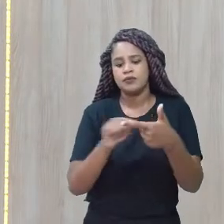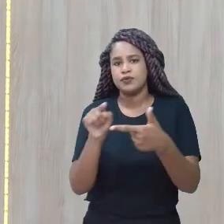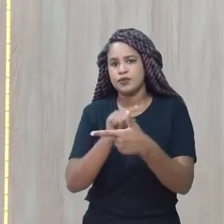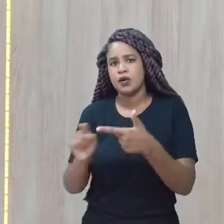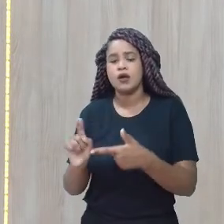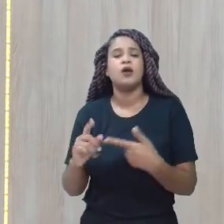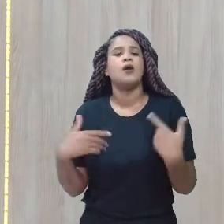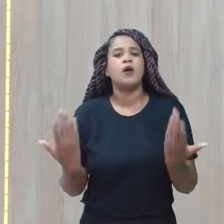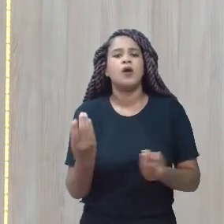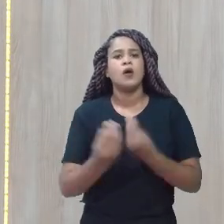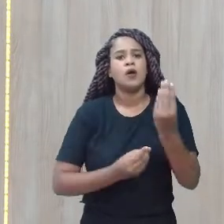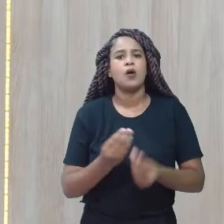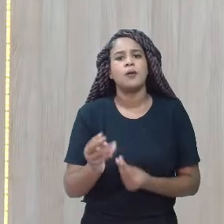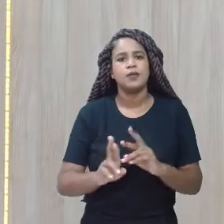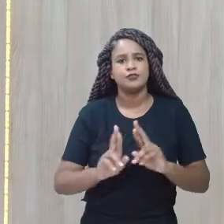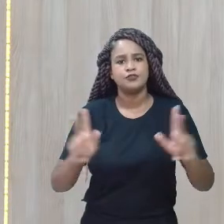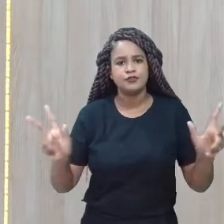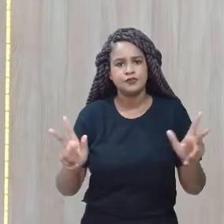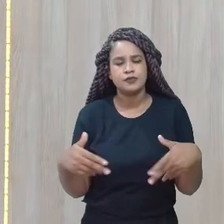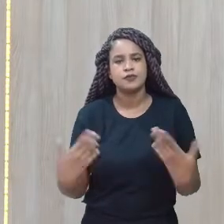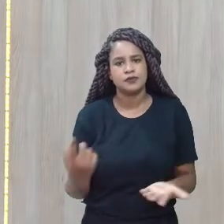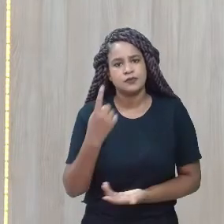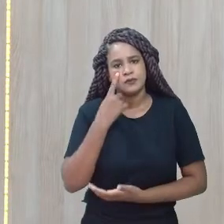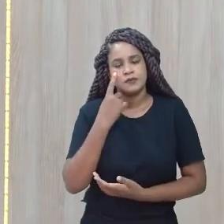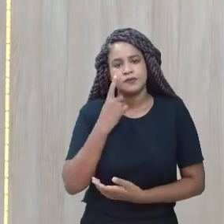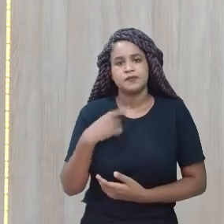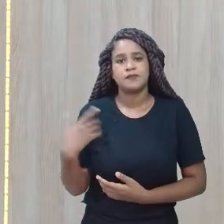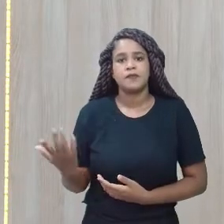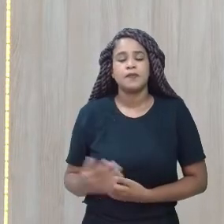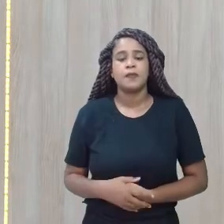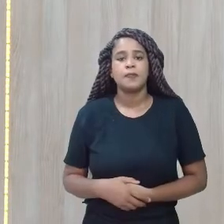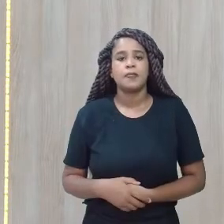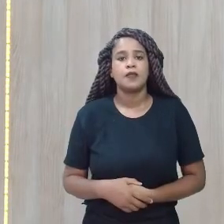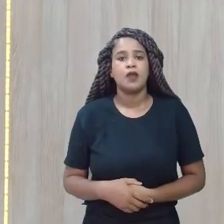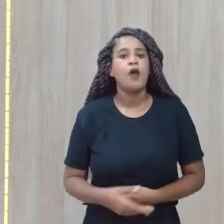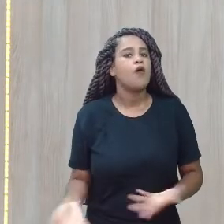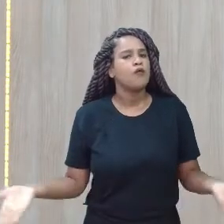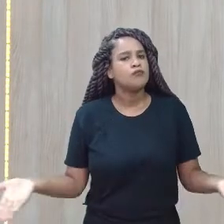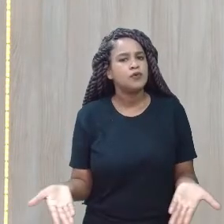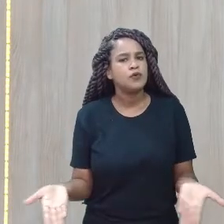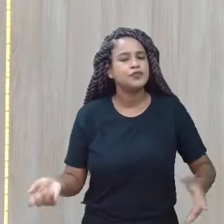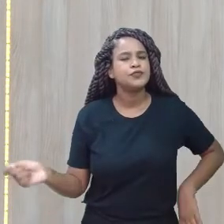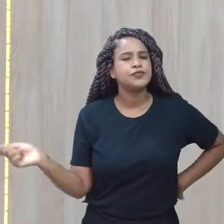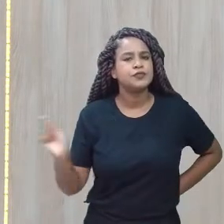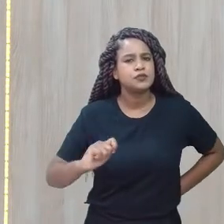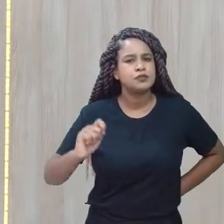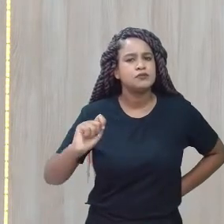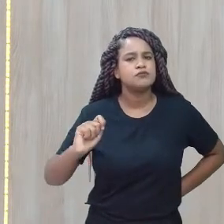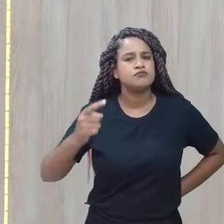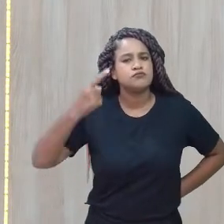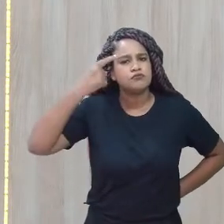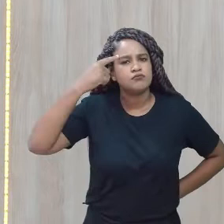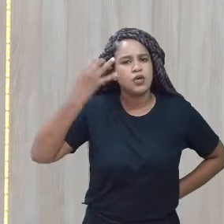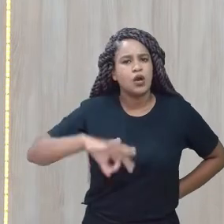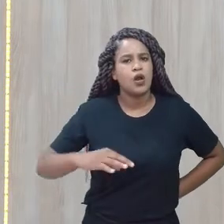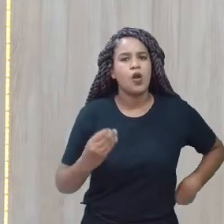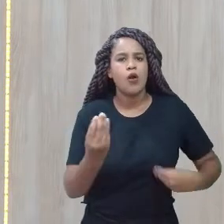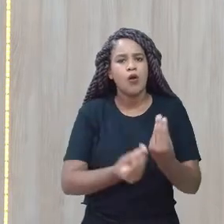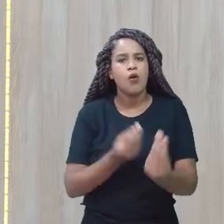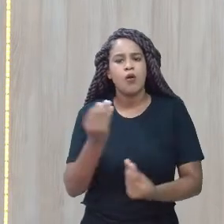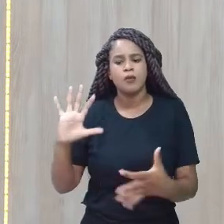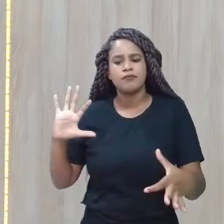é a diferença entre esses dois termos? Será que a gente consegue hoje entender a